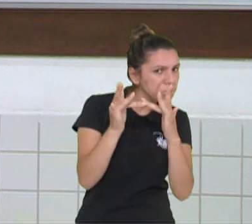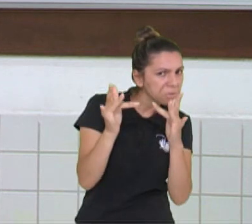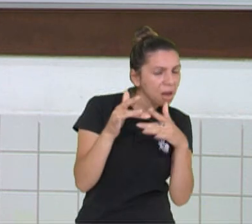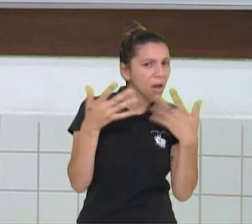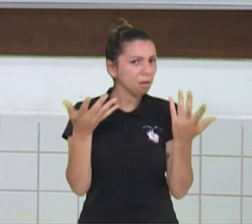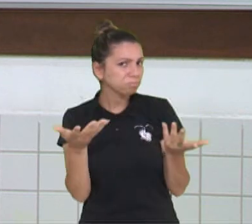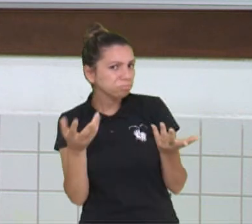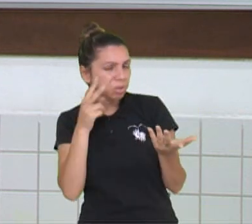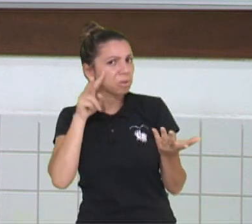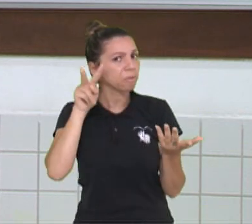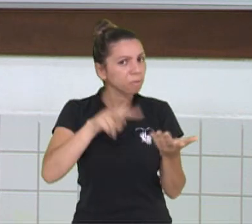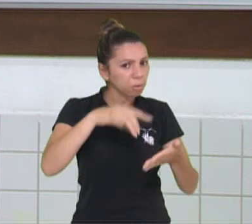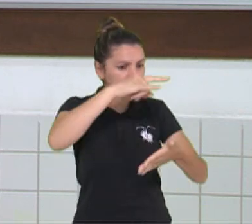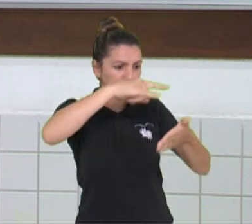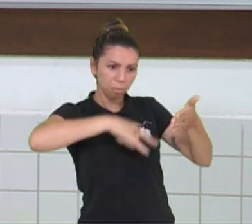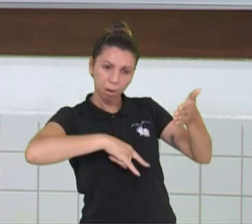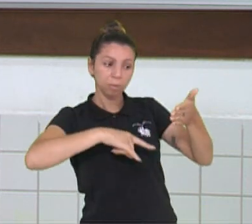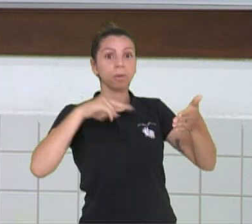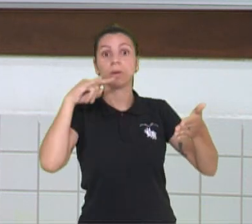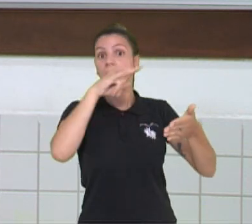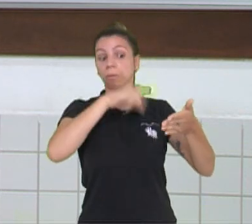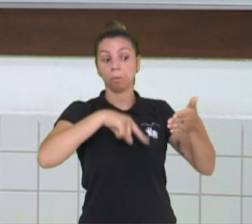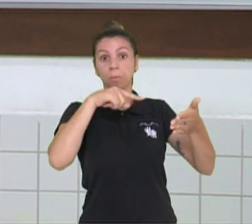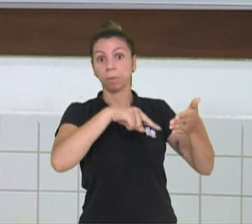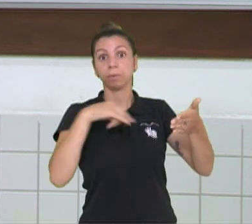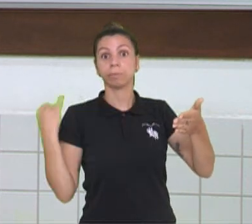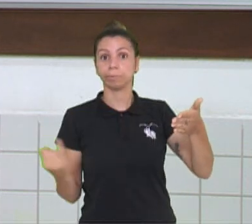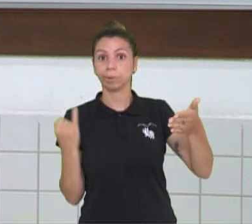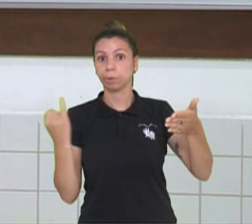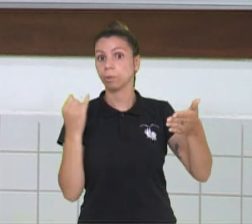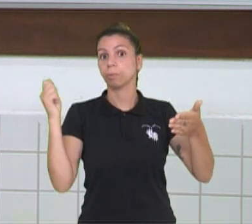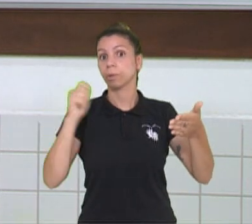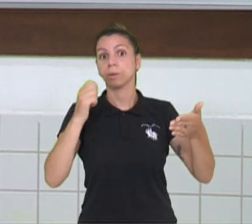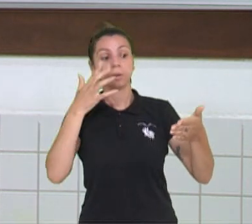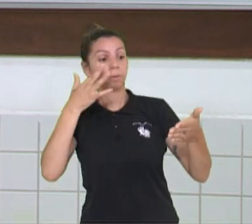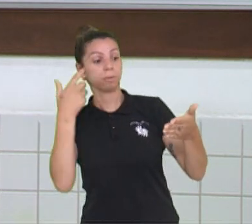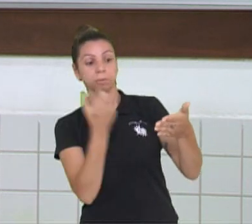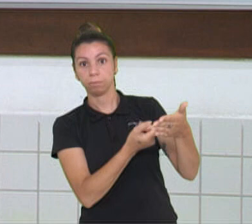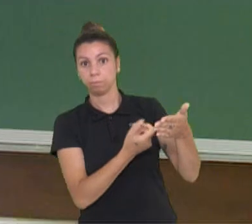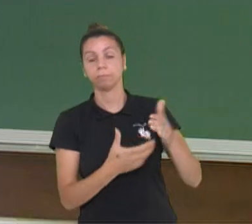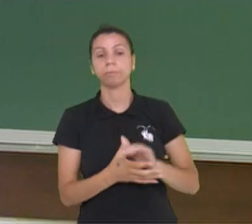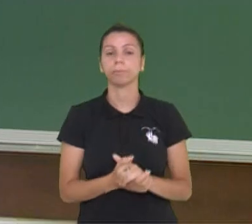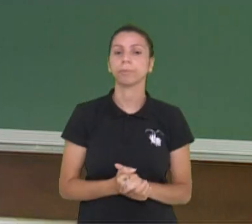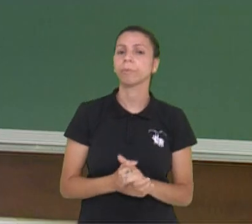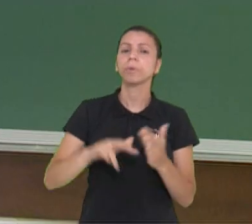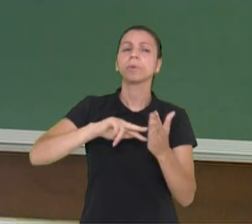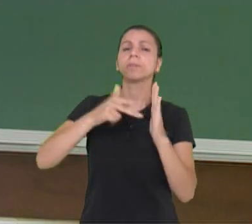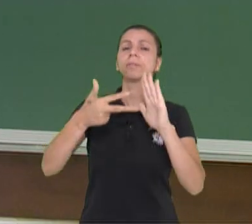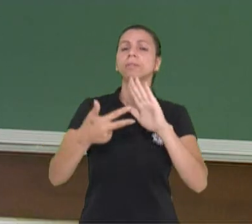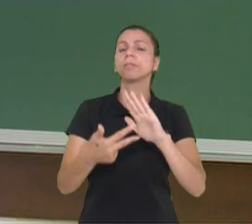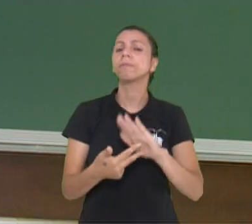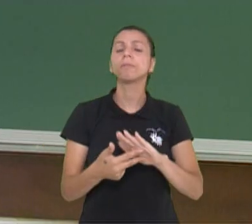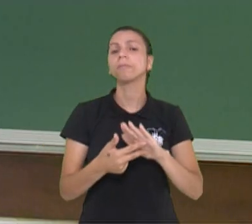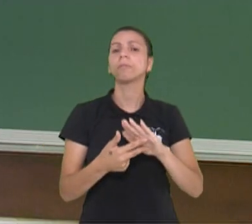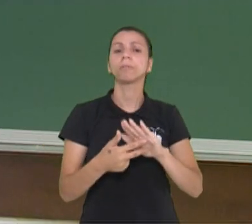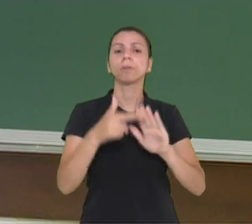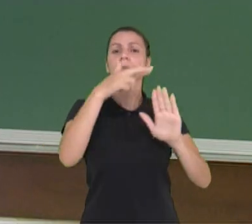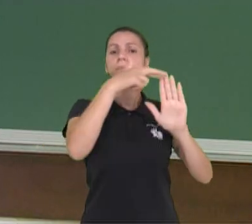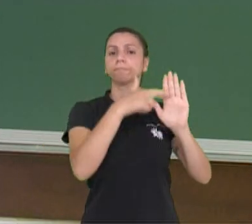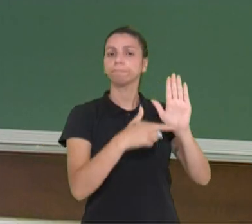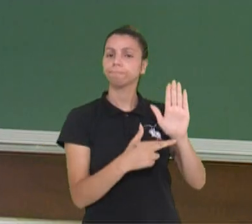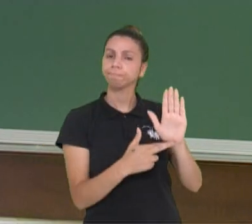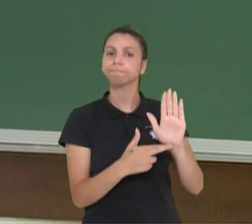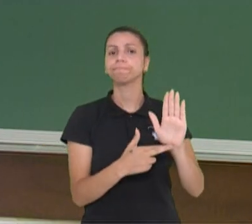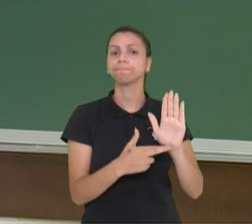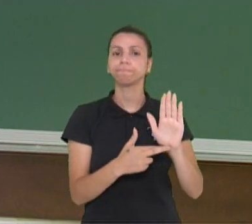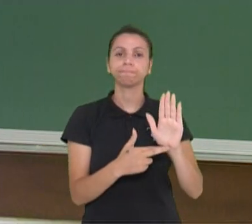Será que não teve? É um documento muito importante que você deve prestar atenção. Então, o que é um regimento? Para que ele serve?